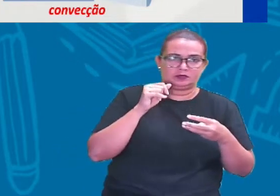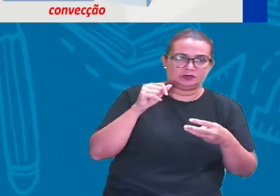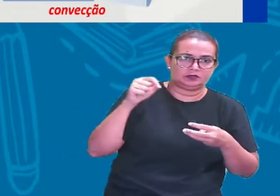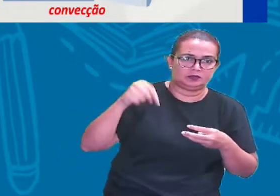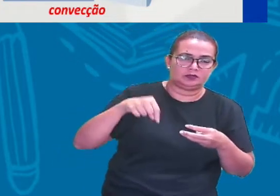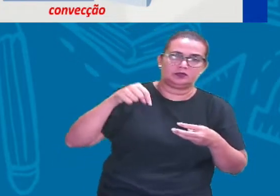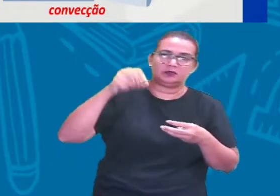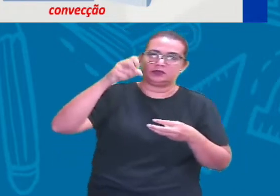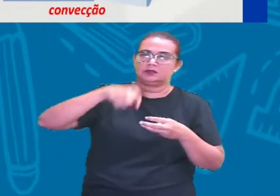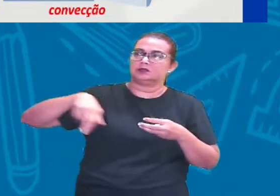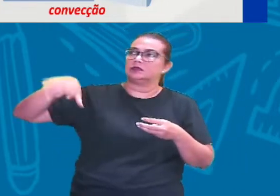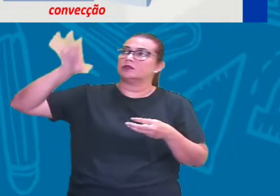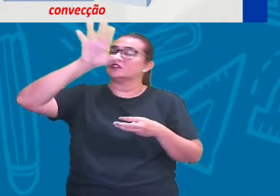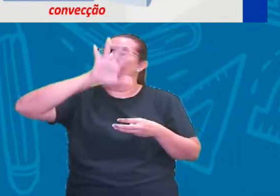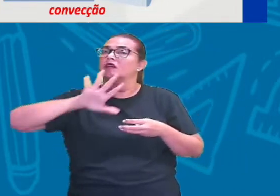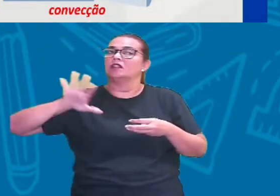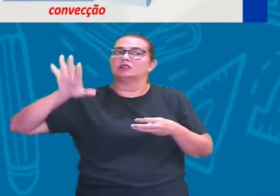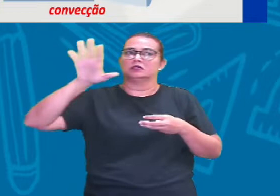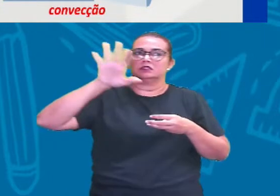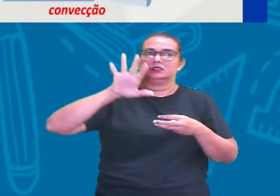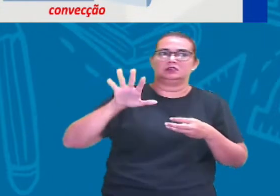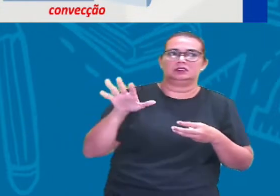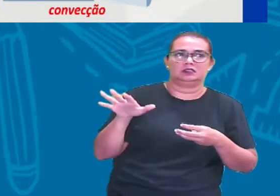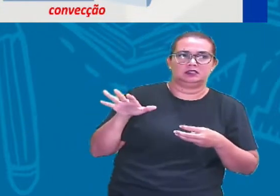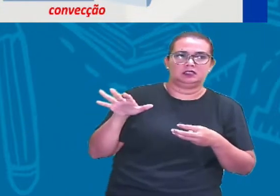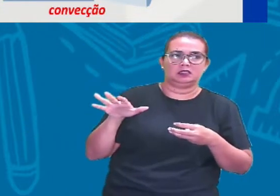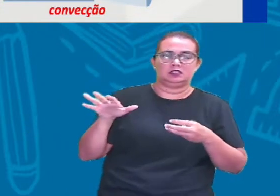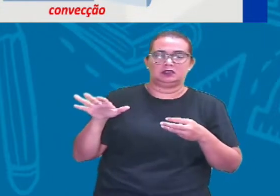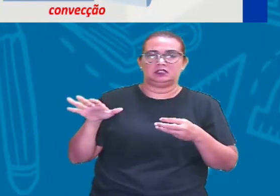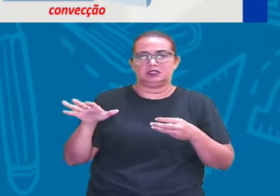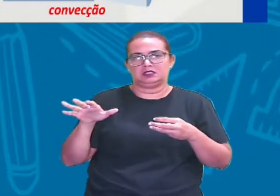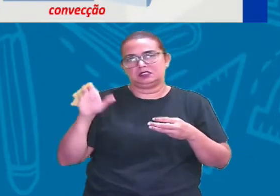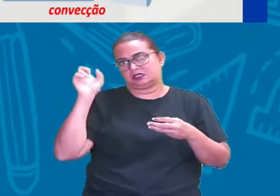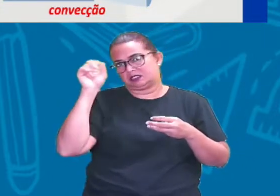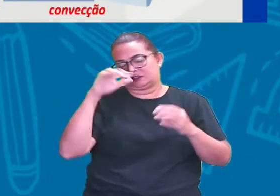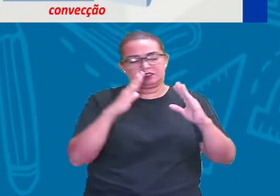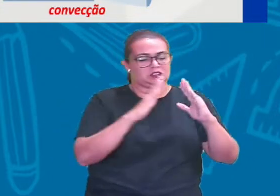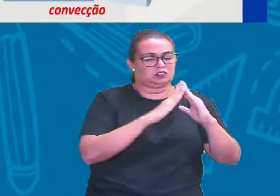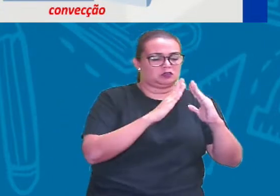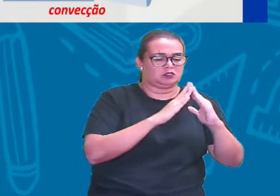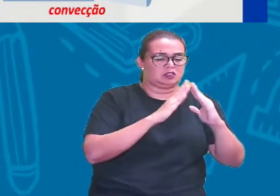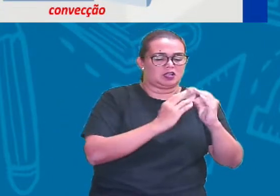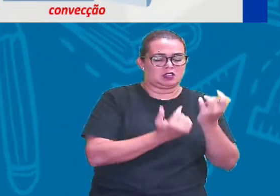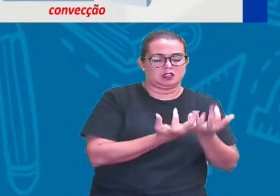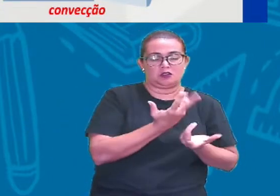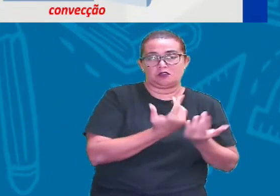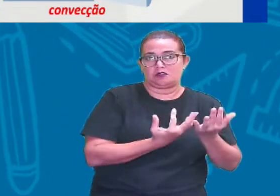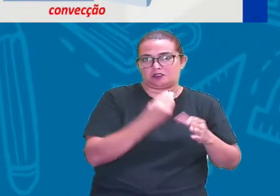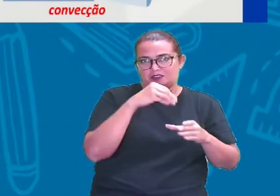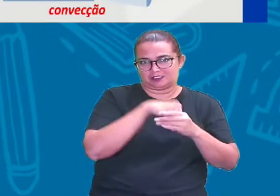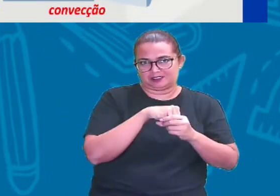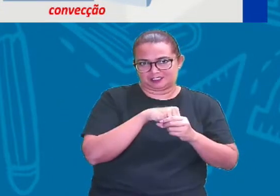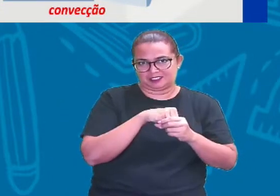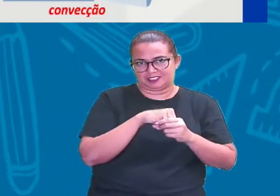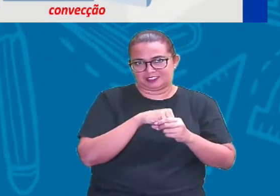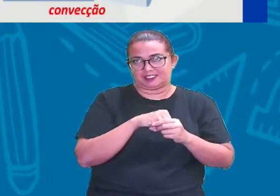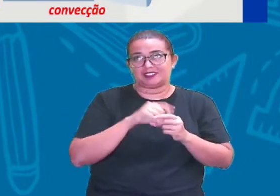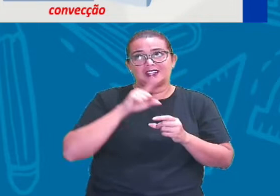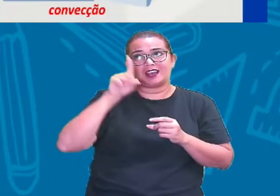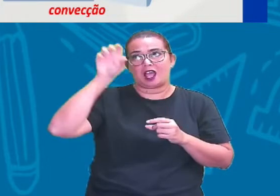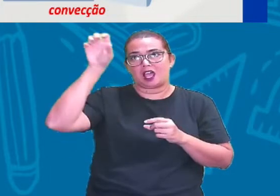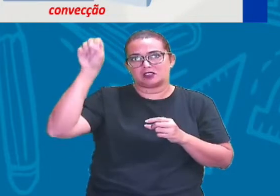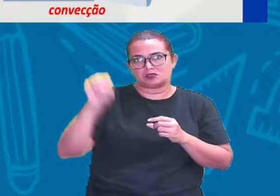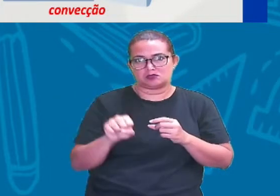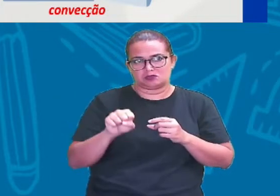nossa região, você dificilmente vai ver muitas casas com lareira, né? Mas no Sul, Sudeste,